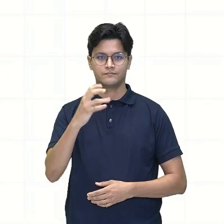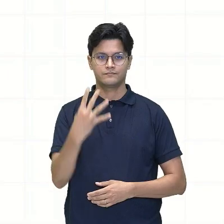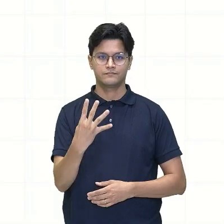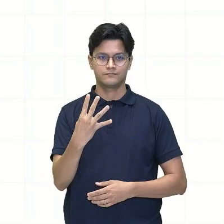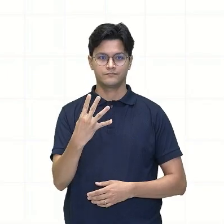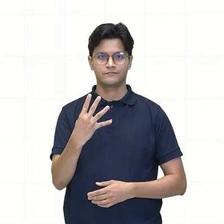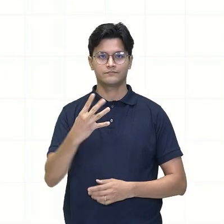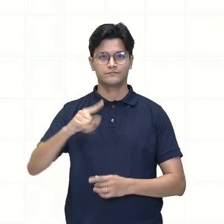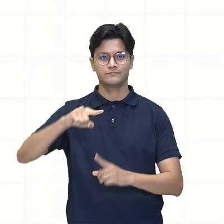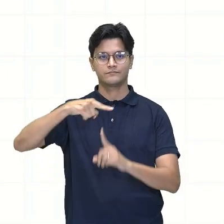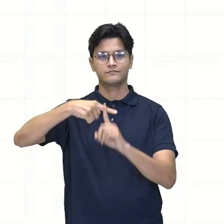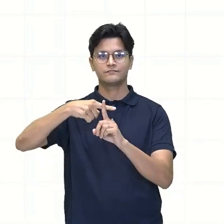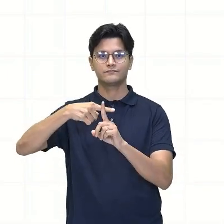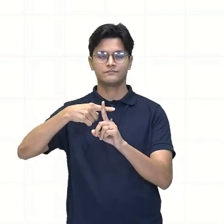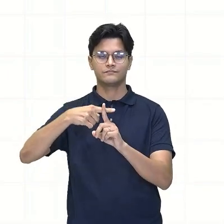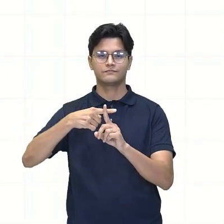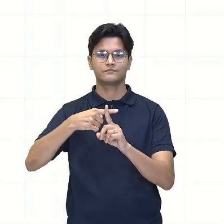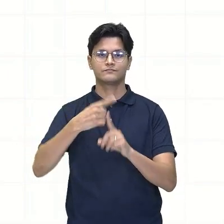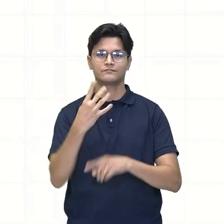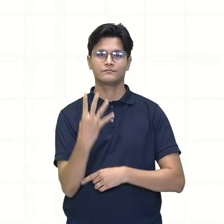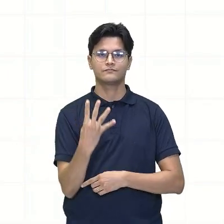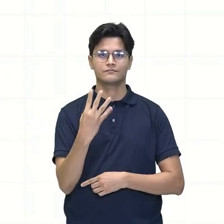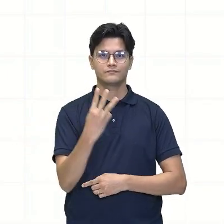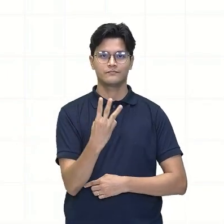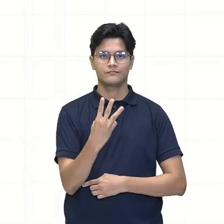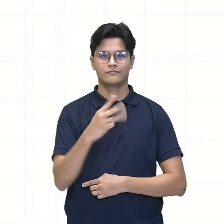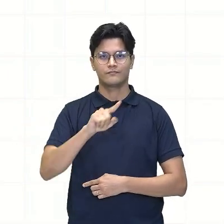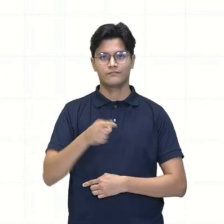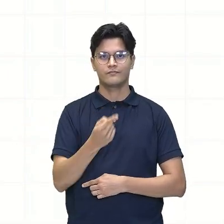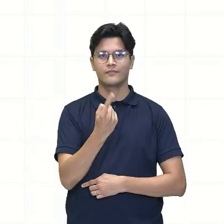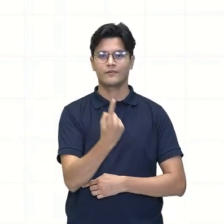80,54 mais